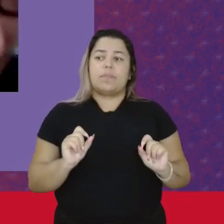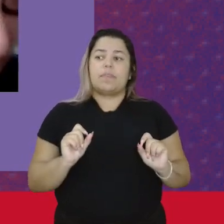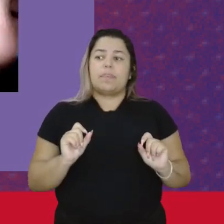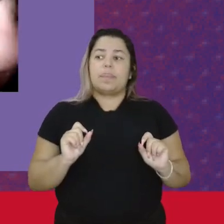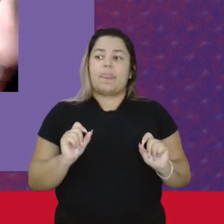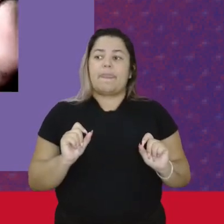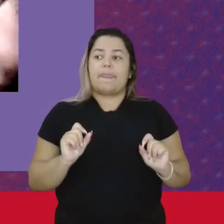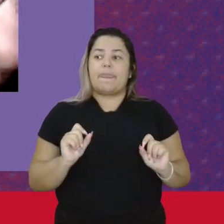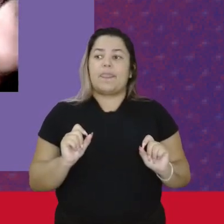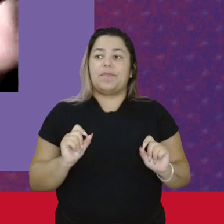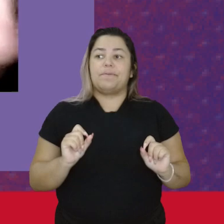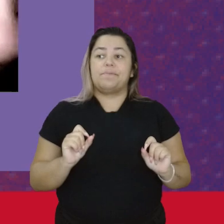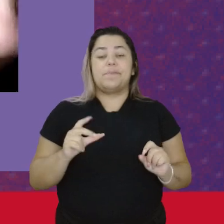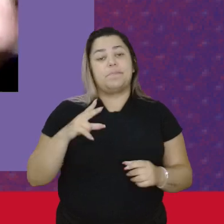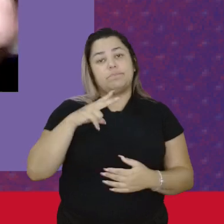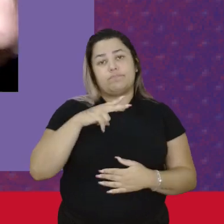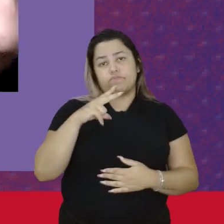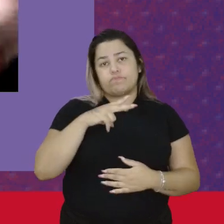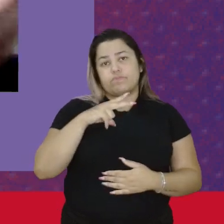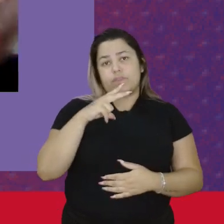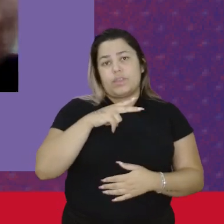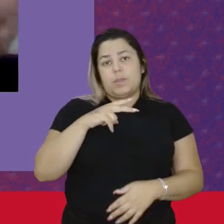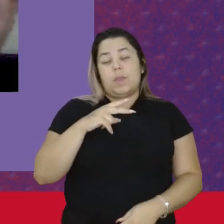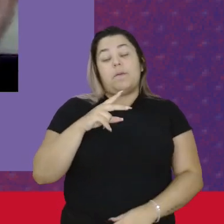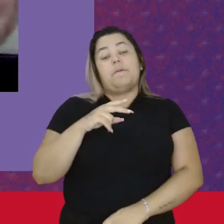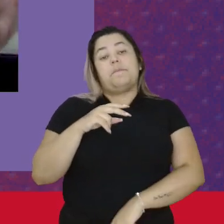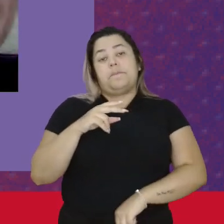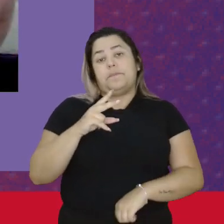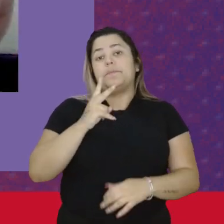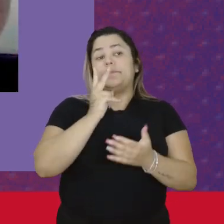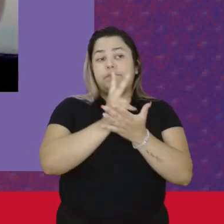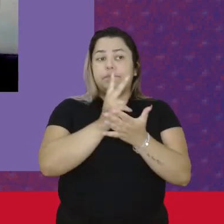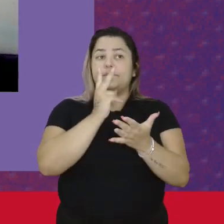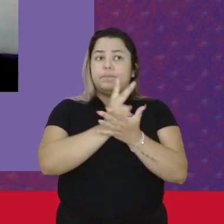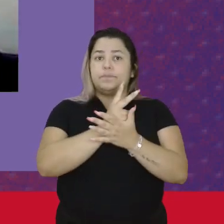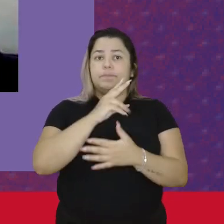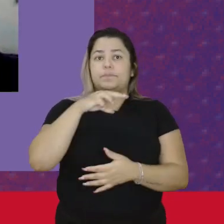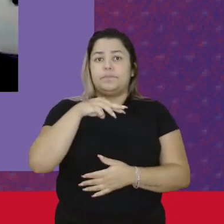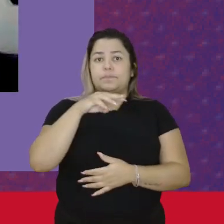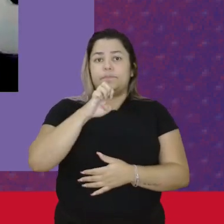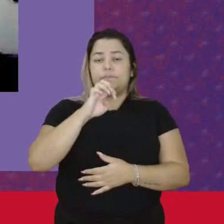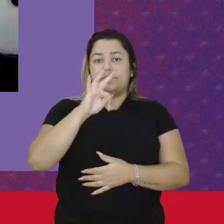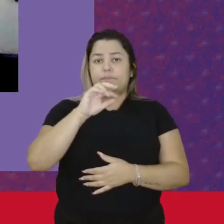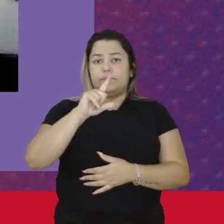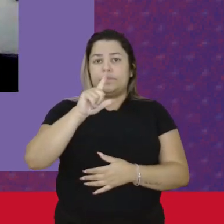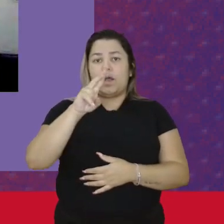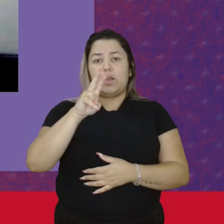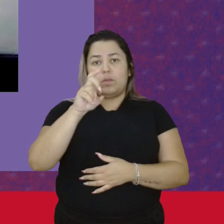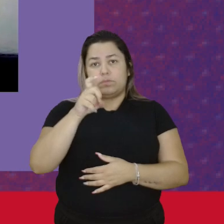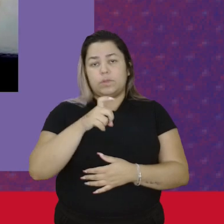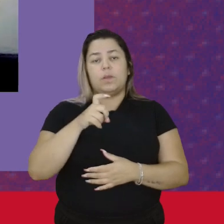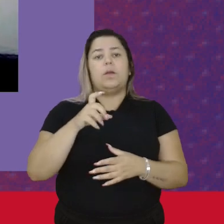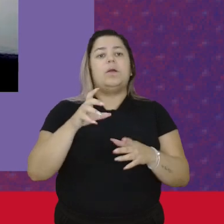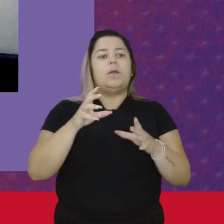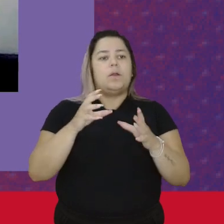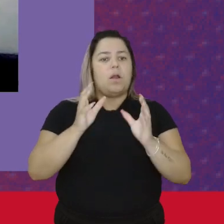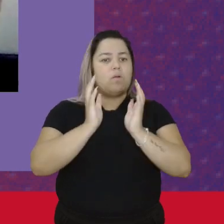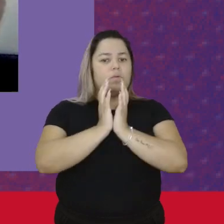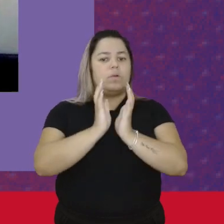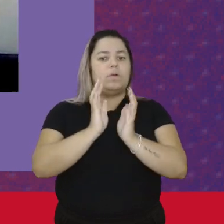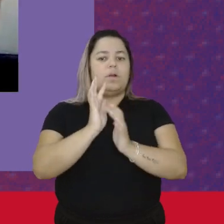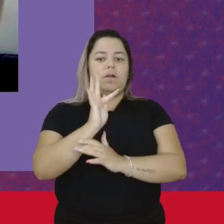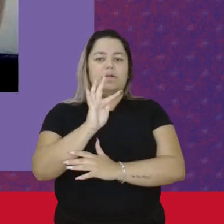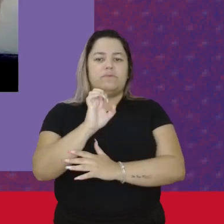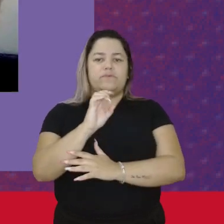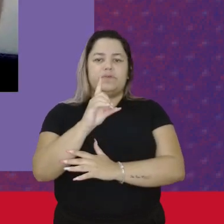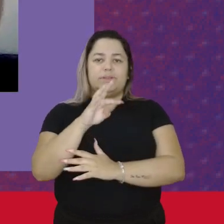uma atuação mais individual, né? Mesmo no caso da Berta Lutz, né, que forma aquela federação, mas eu acho que ela acaba